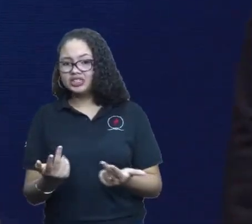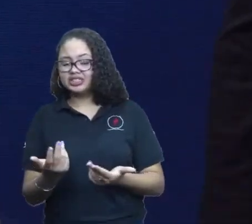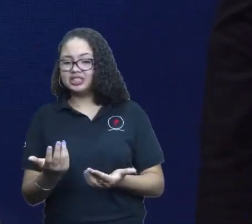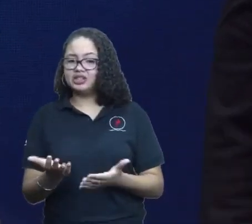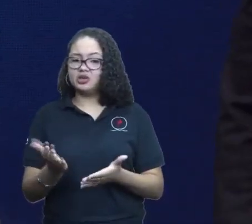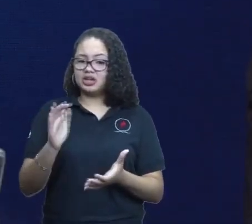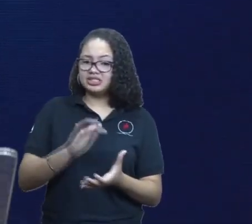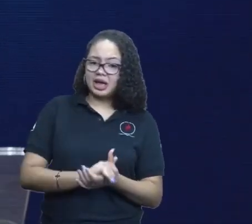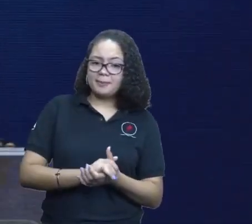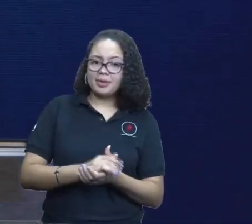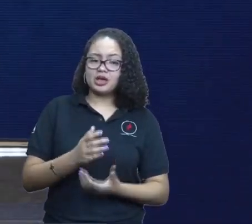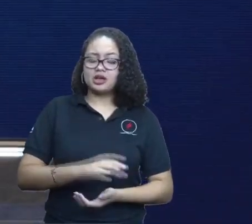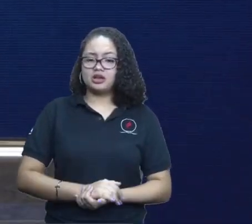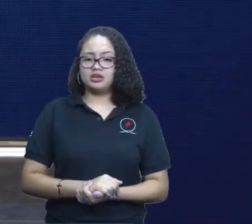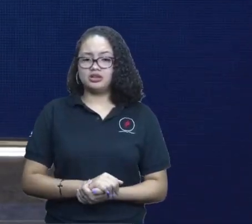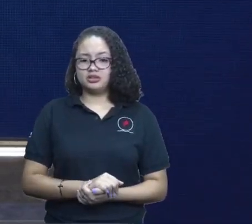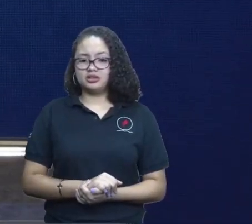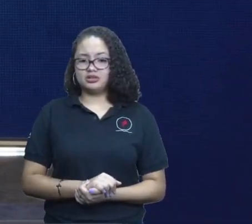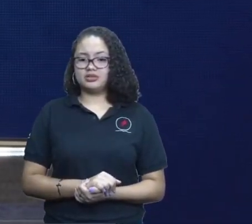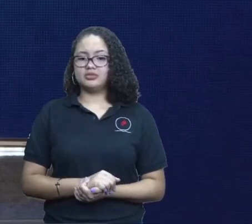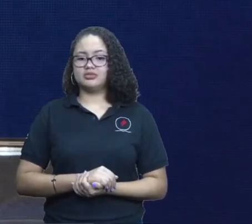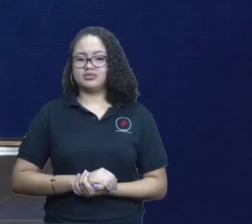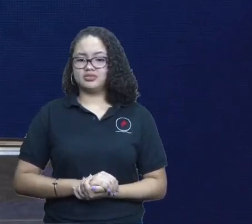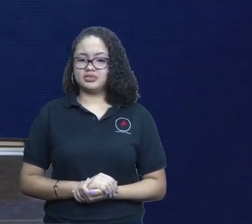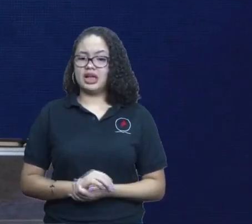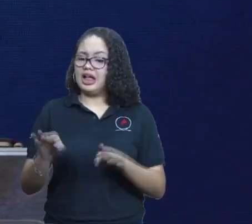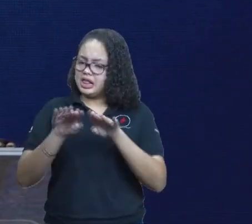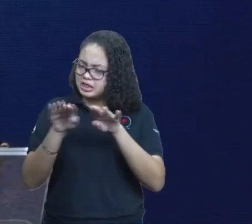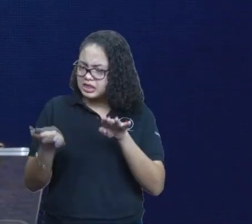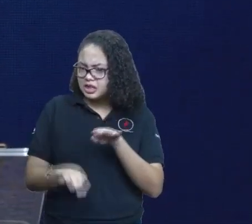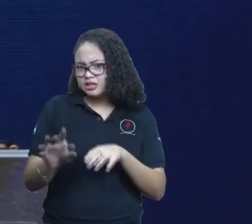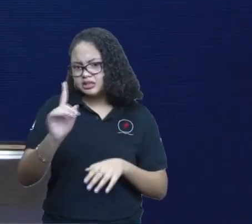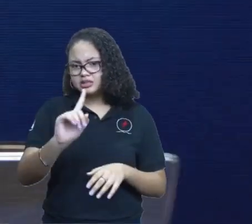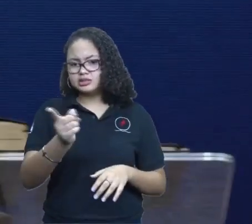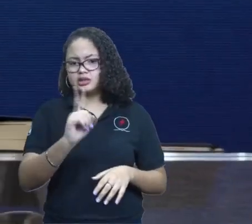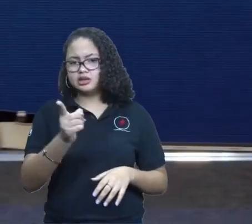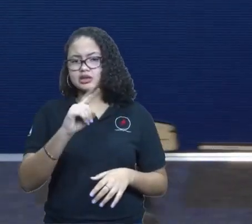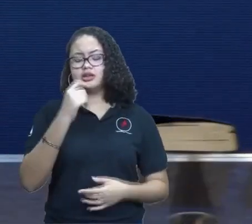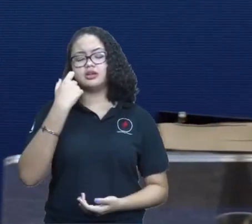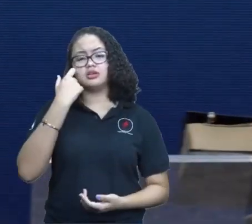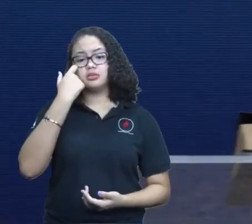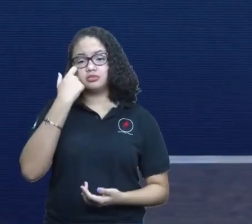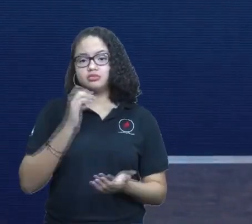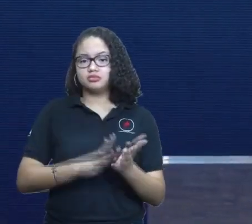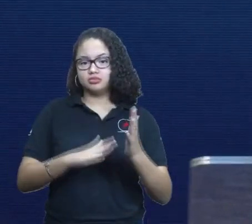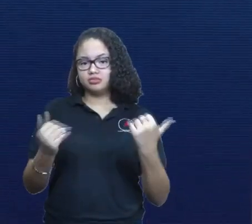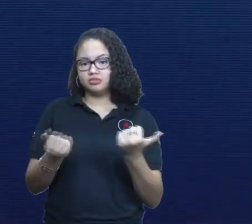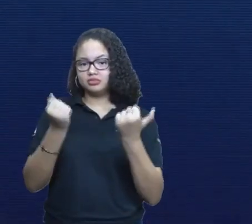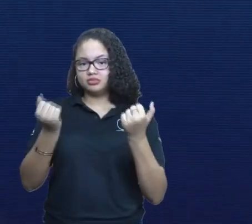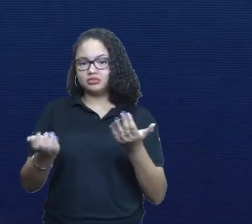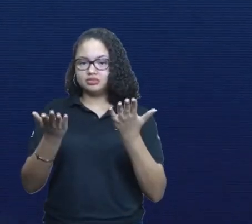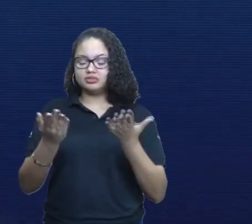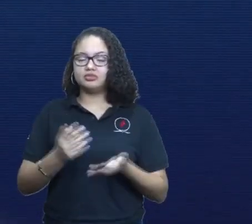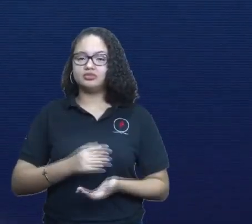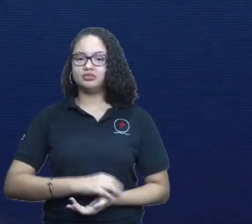não macule o seu leito conjugal não deixa ela e a Sérvia